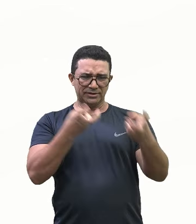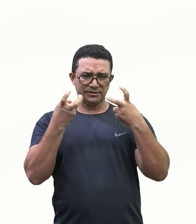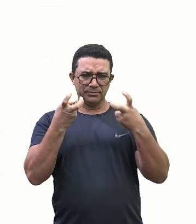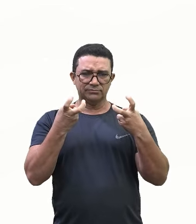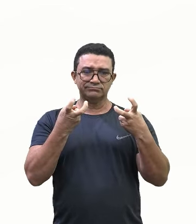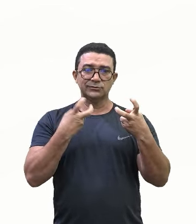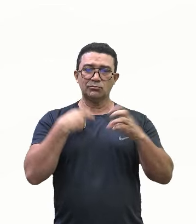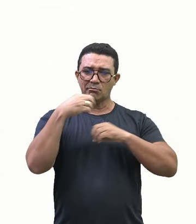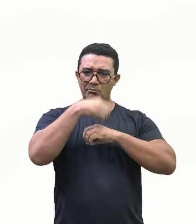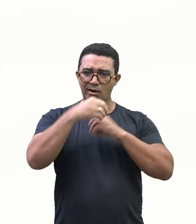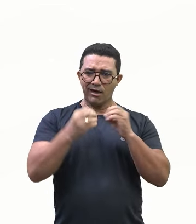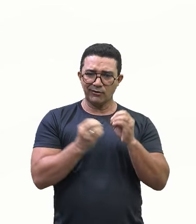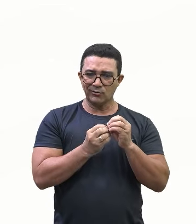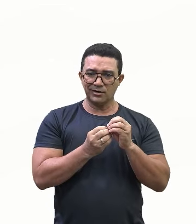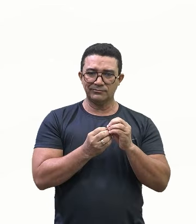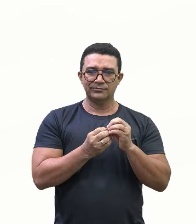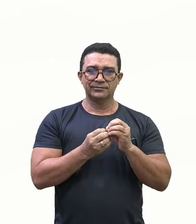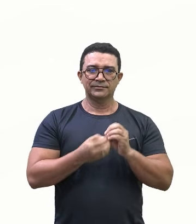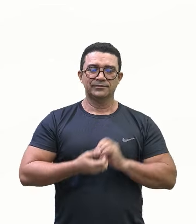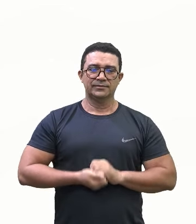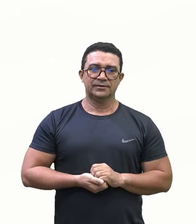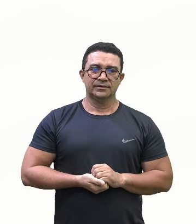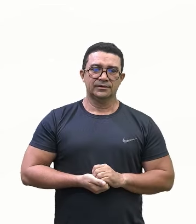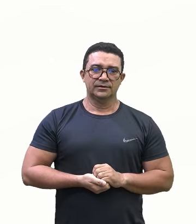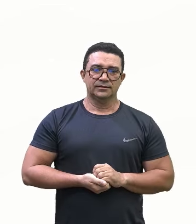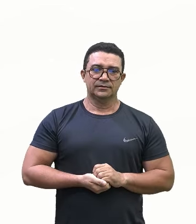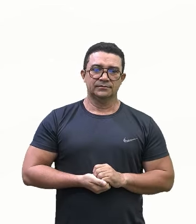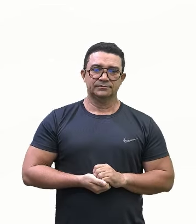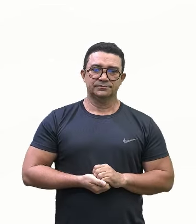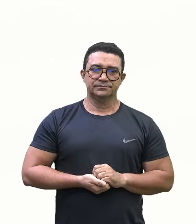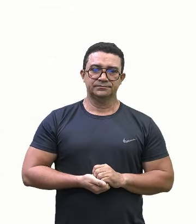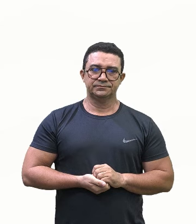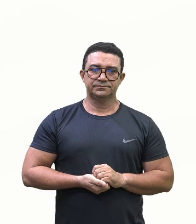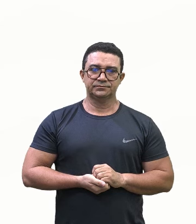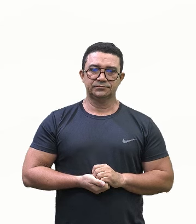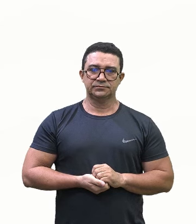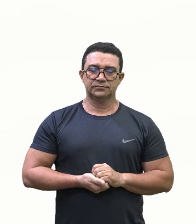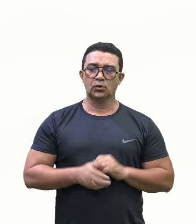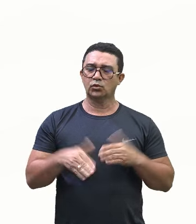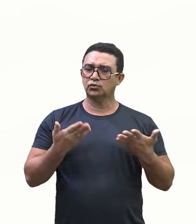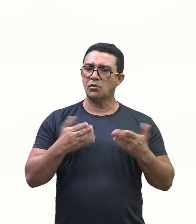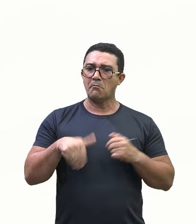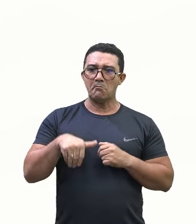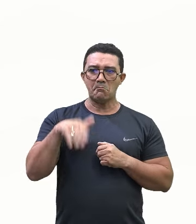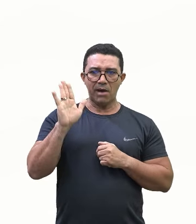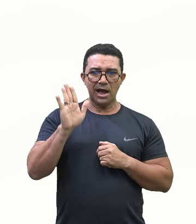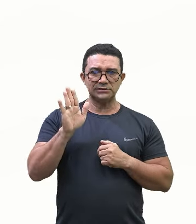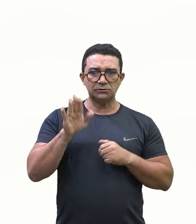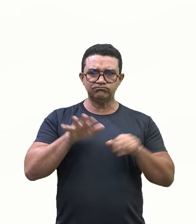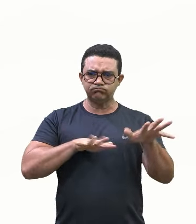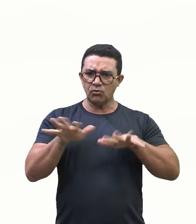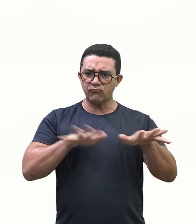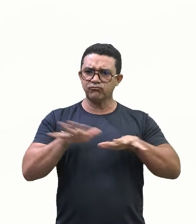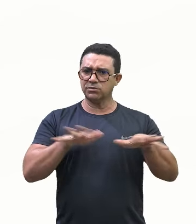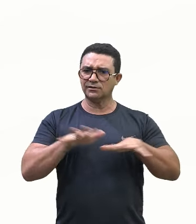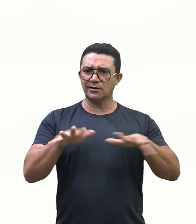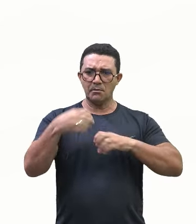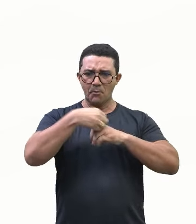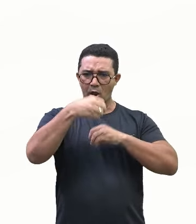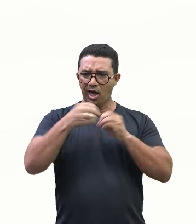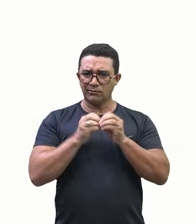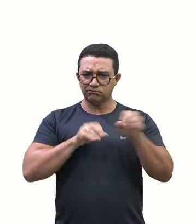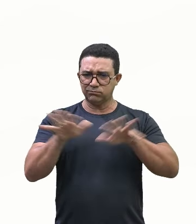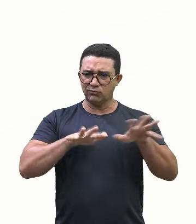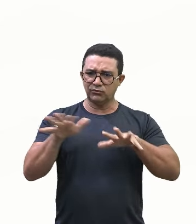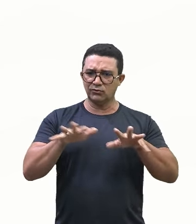essa molécula, né, essa molécula. Então quanto mais elas estão agitadas, você consegue ver que a